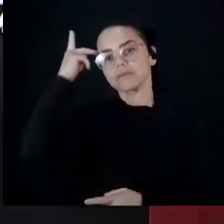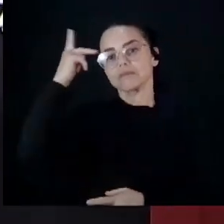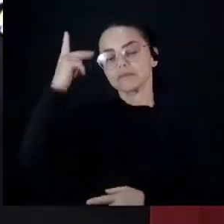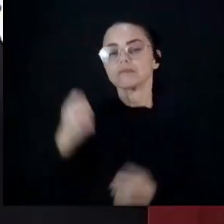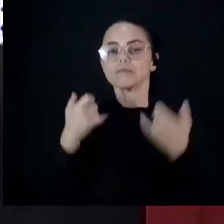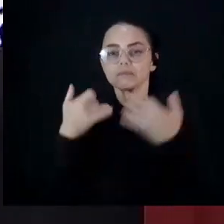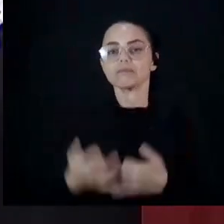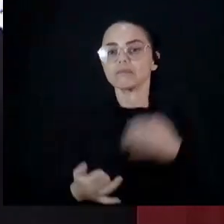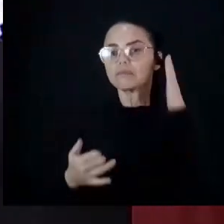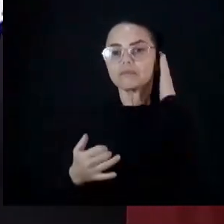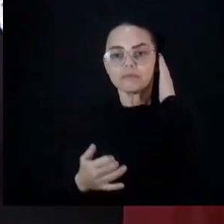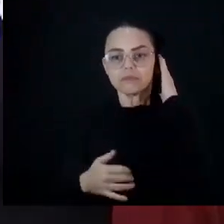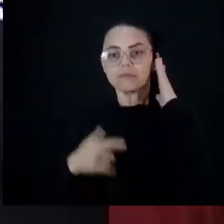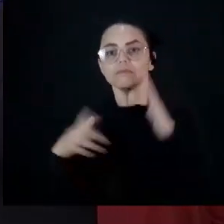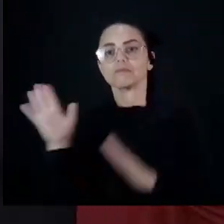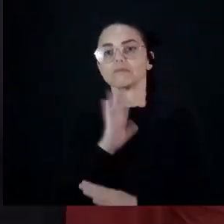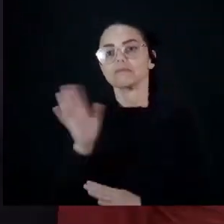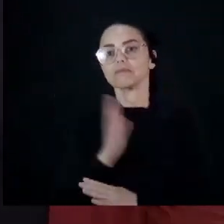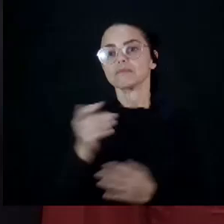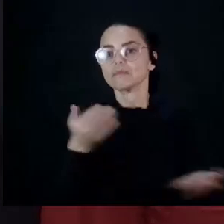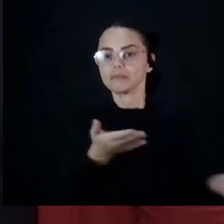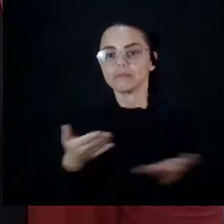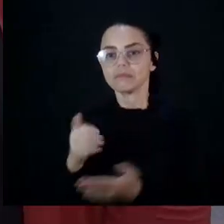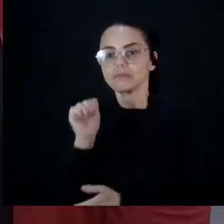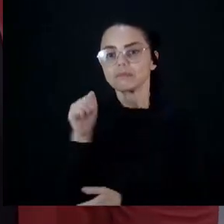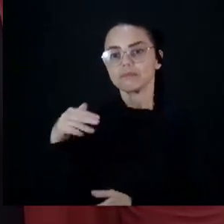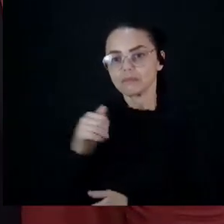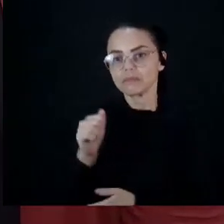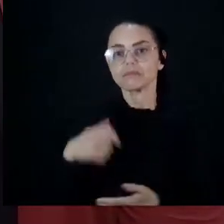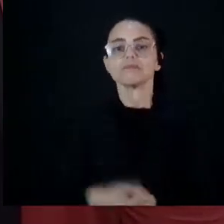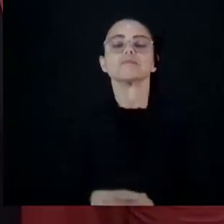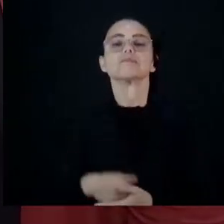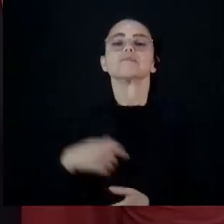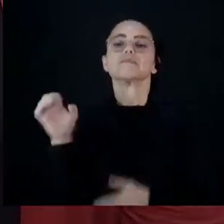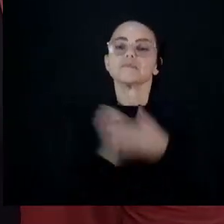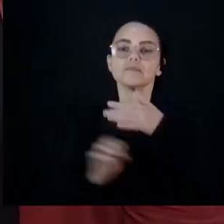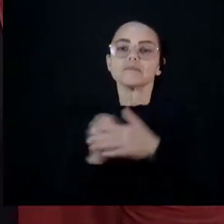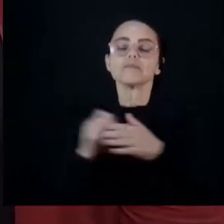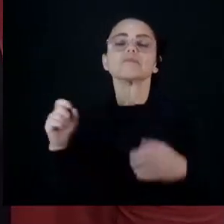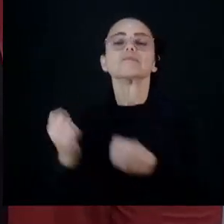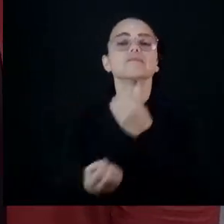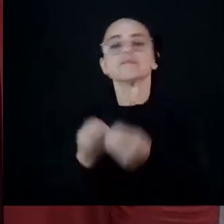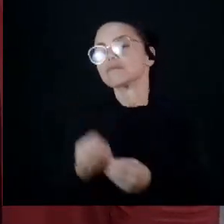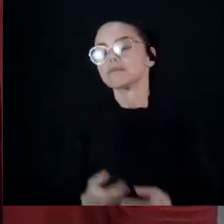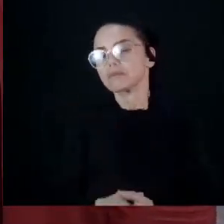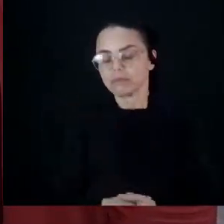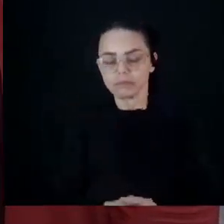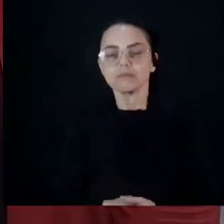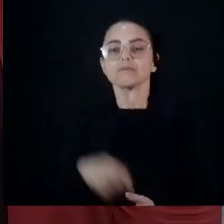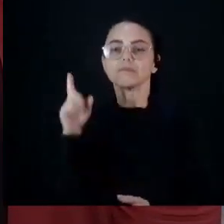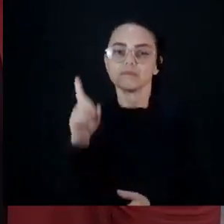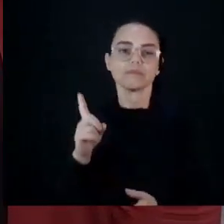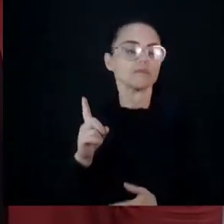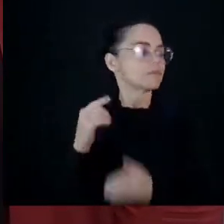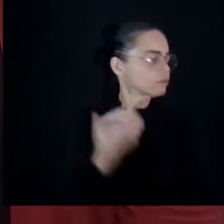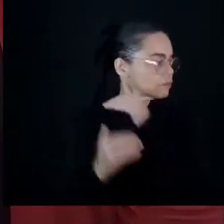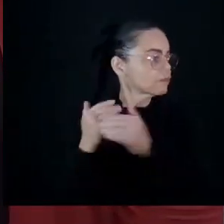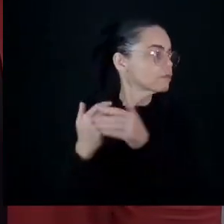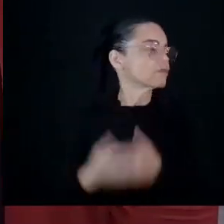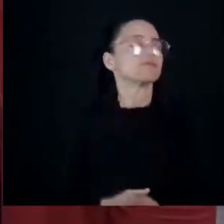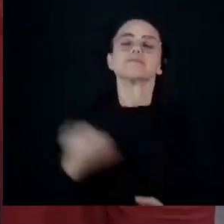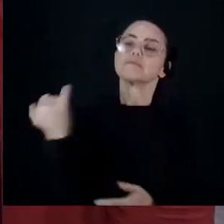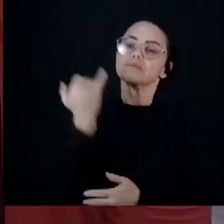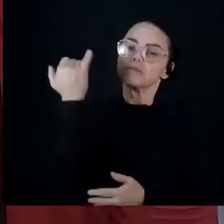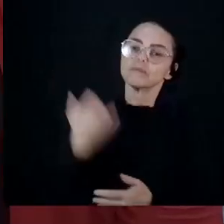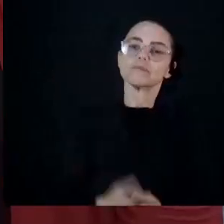gente. Seja muito bem-vinda, Ana. Qual empresa que é e como que funciona, então, esse processo, né, tão importante aí para as